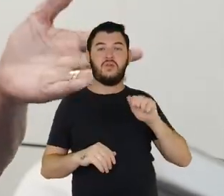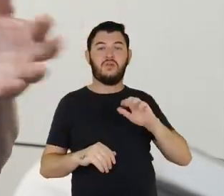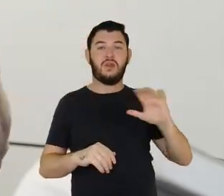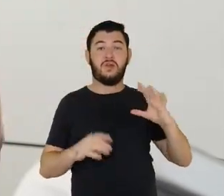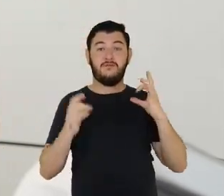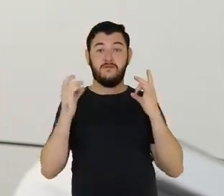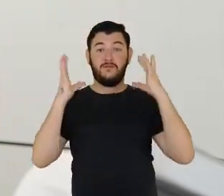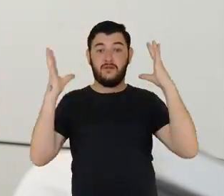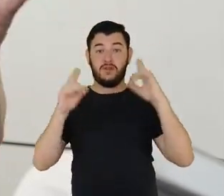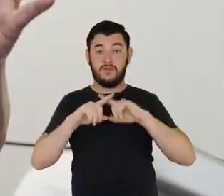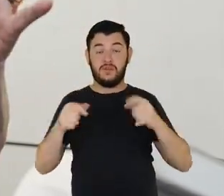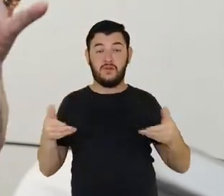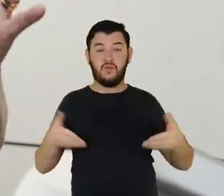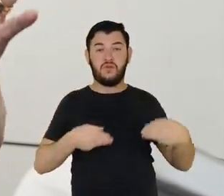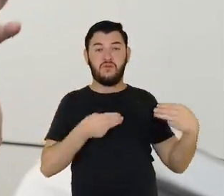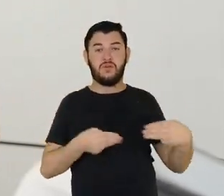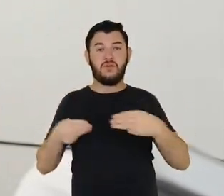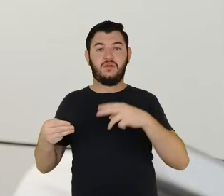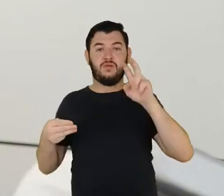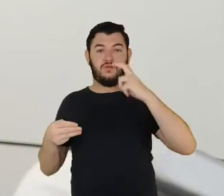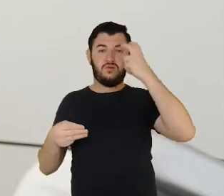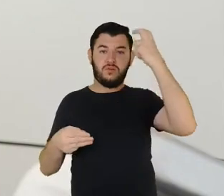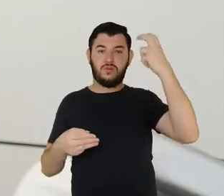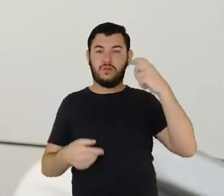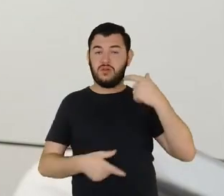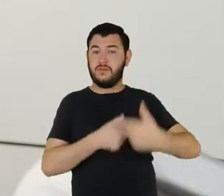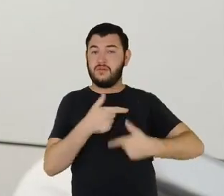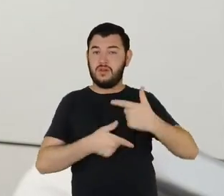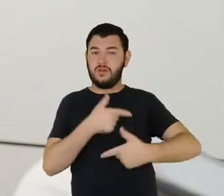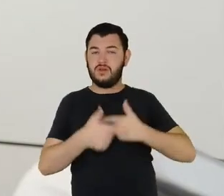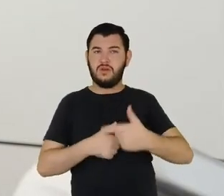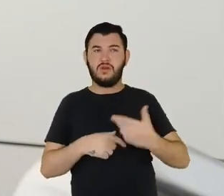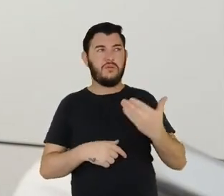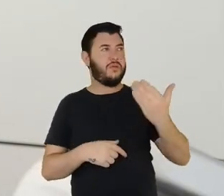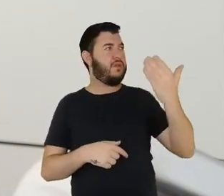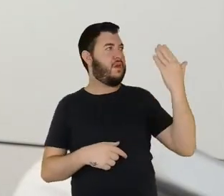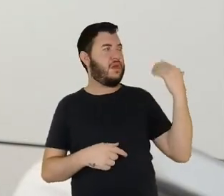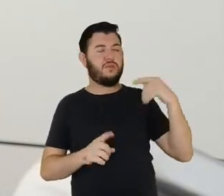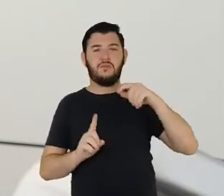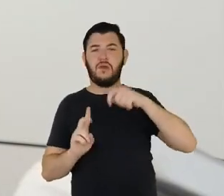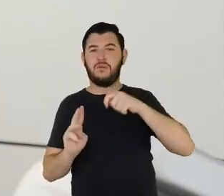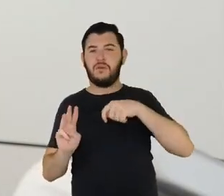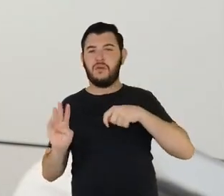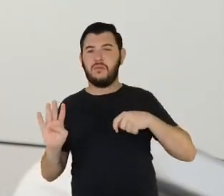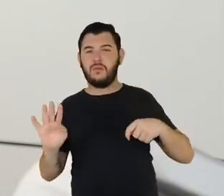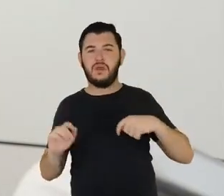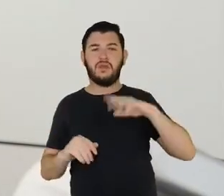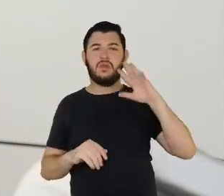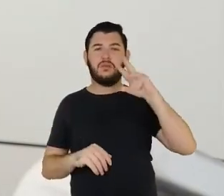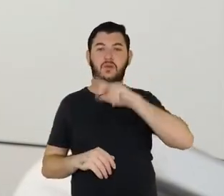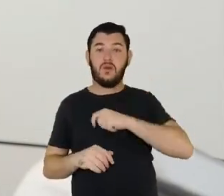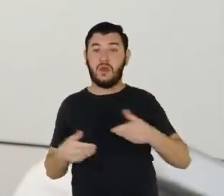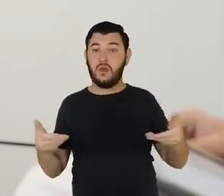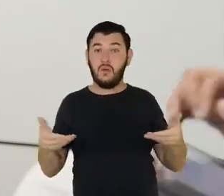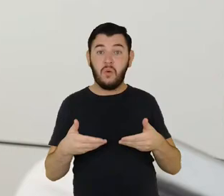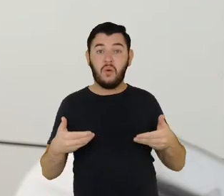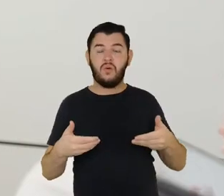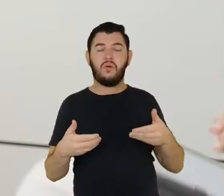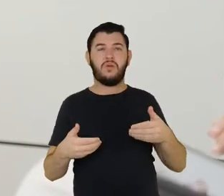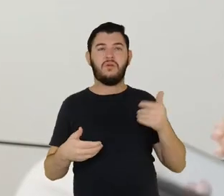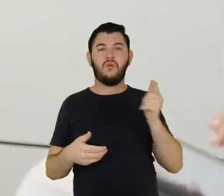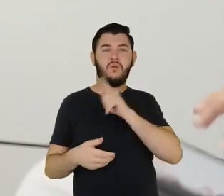demorava meses, agora você tira em dias. Sim. Citando tudo direitinho, dentro dos conformes, dos parâmetros do Ministério da